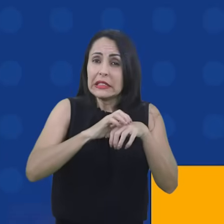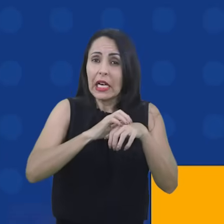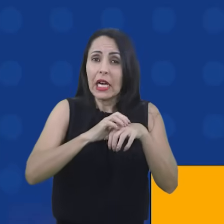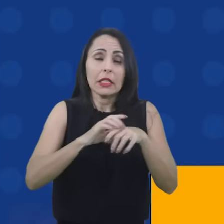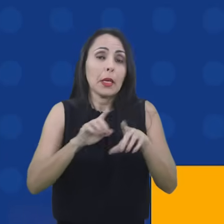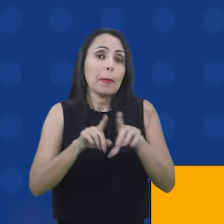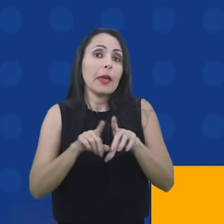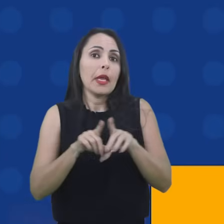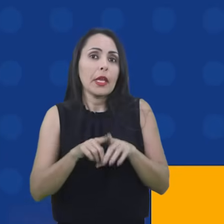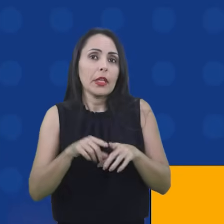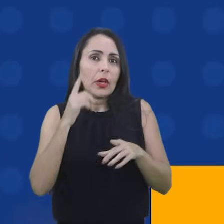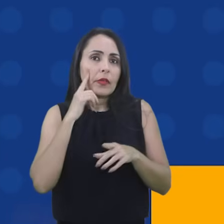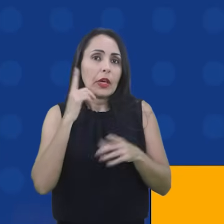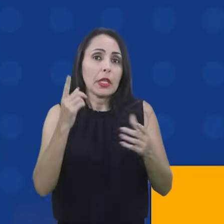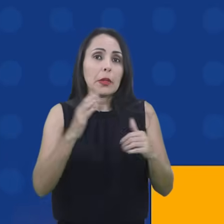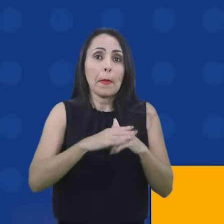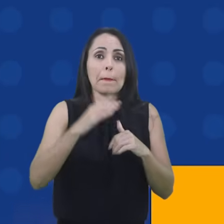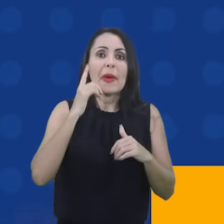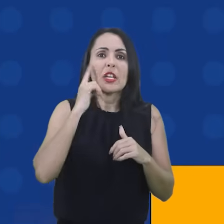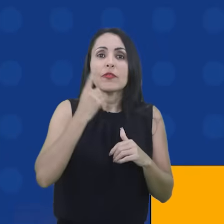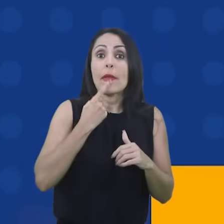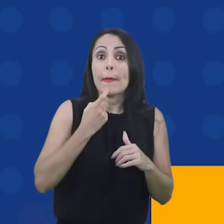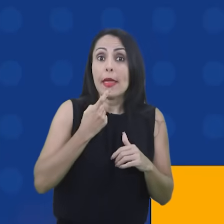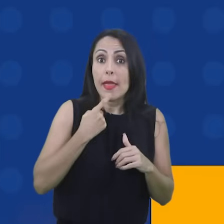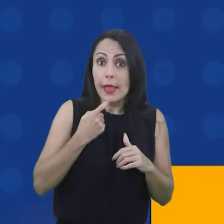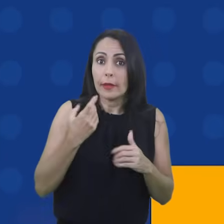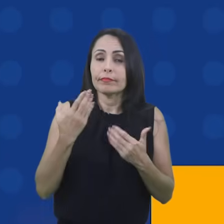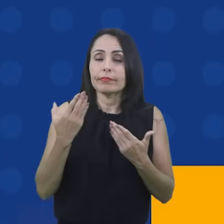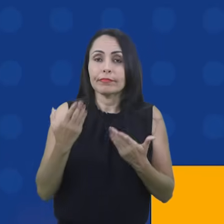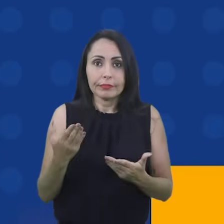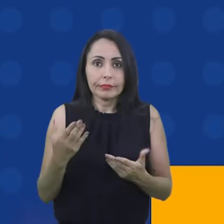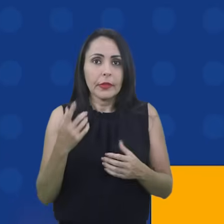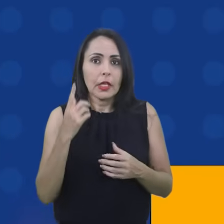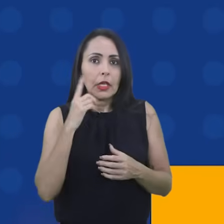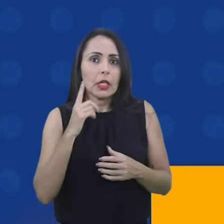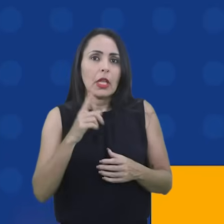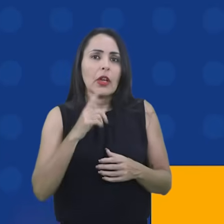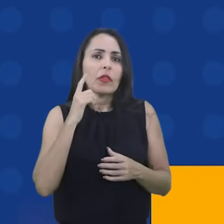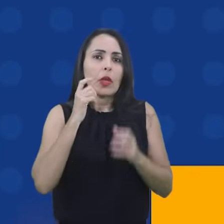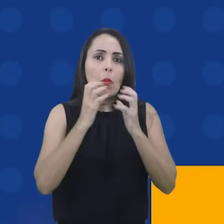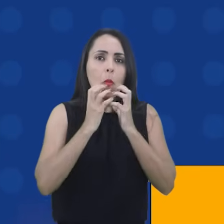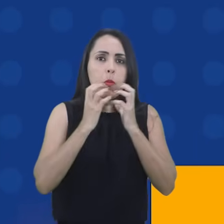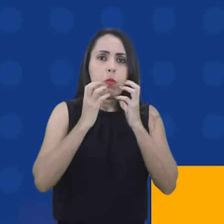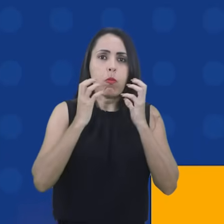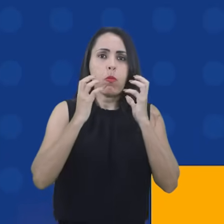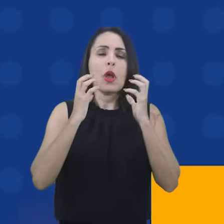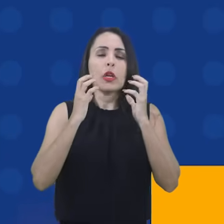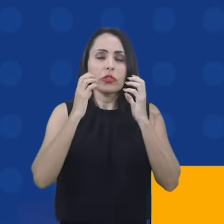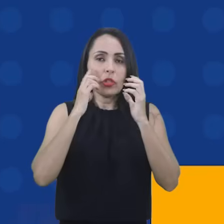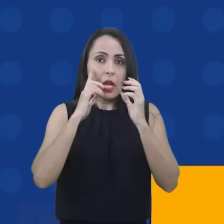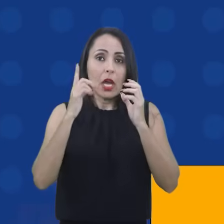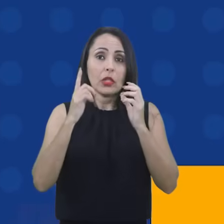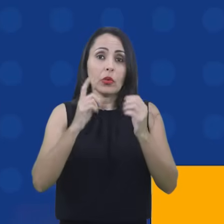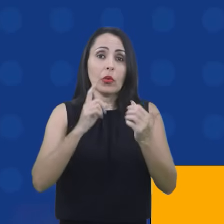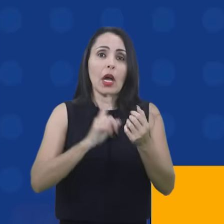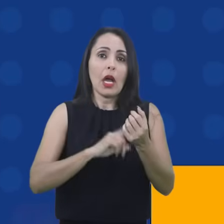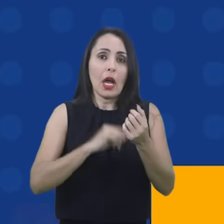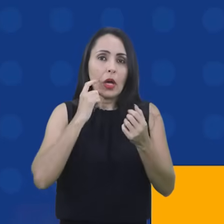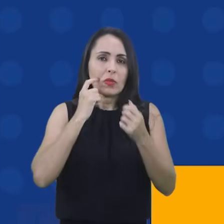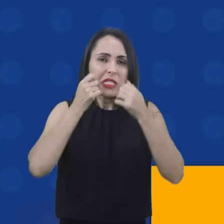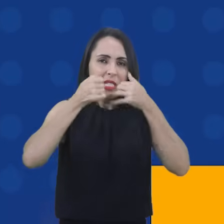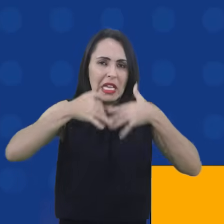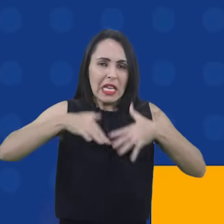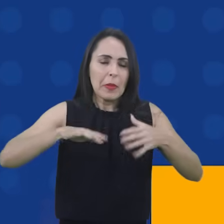gengivas, né, tornando a sua gengiva mais avermelhada, né, levando ao inchaço, ao sangramento, né, e que ela precisa